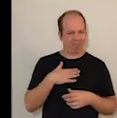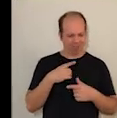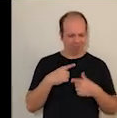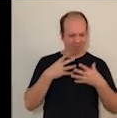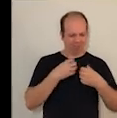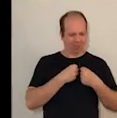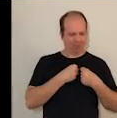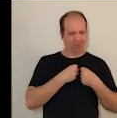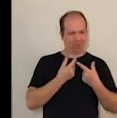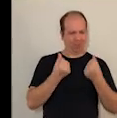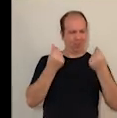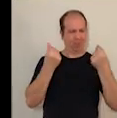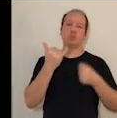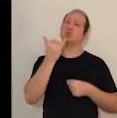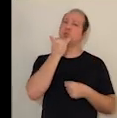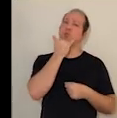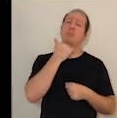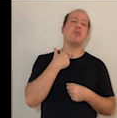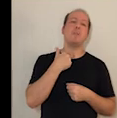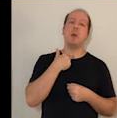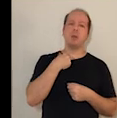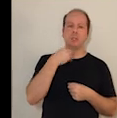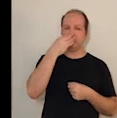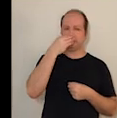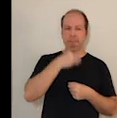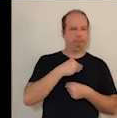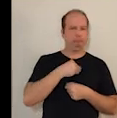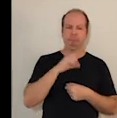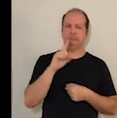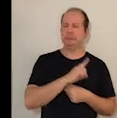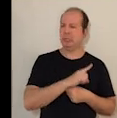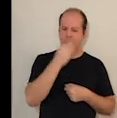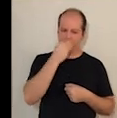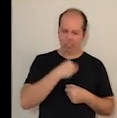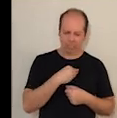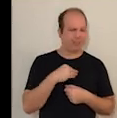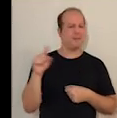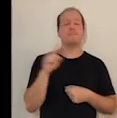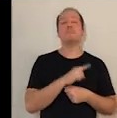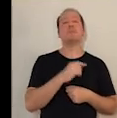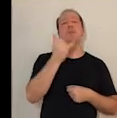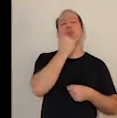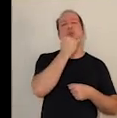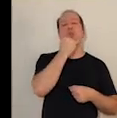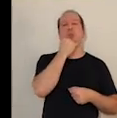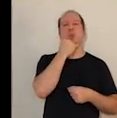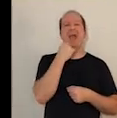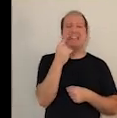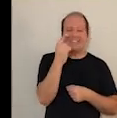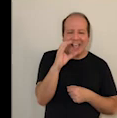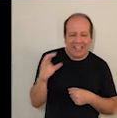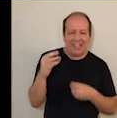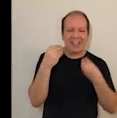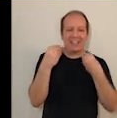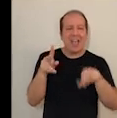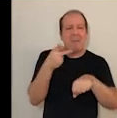embora. Ora, que imprudência. Quer meter a mão na minha herança? Você não pode recusar. Depois de tudo que passamos